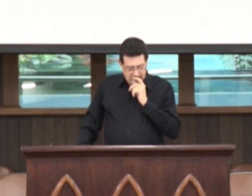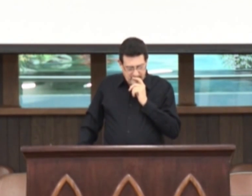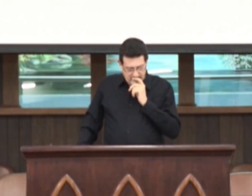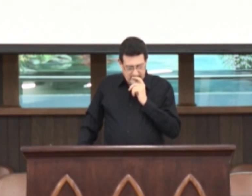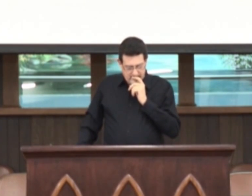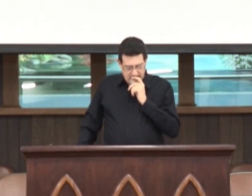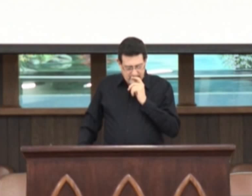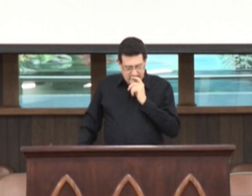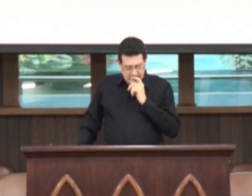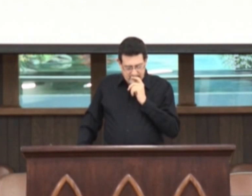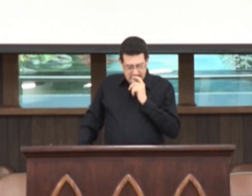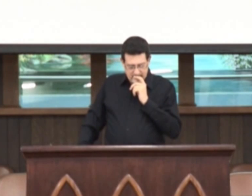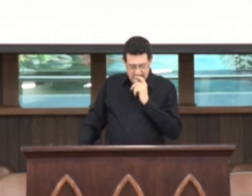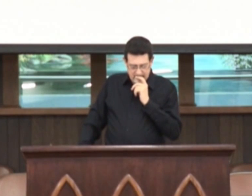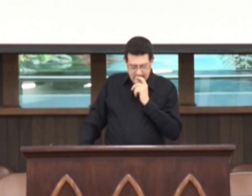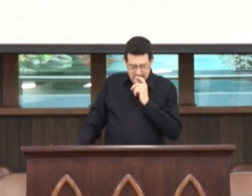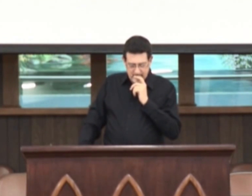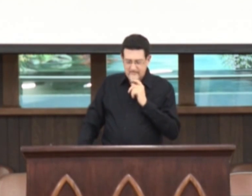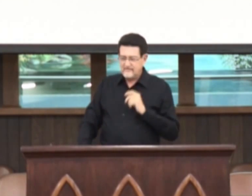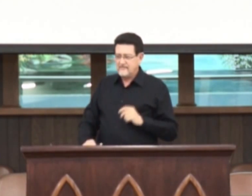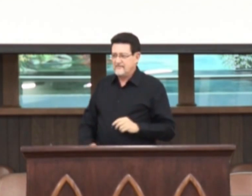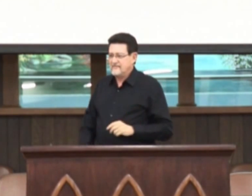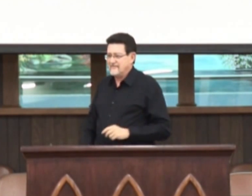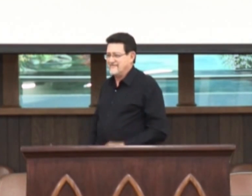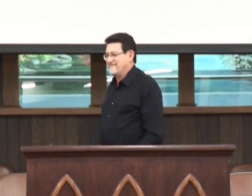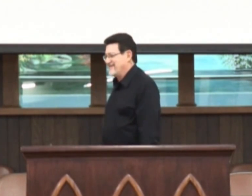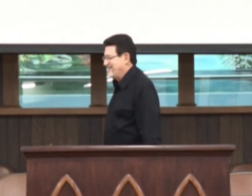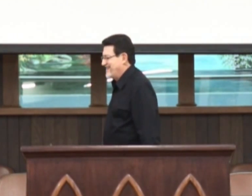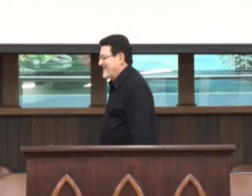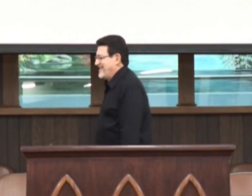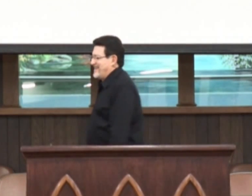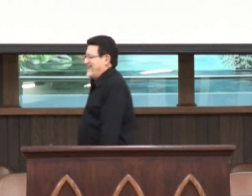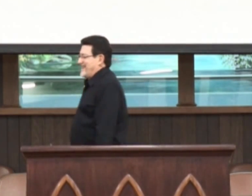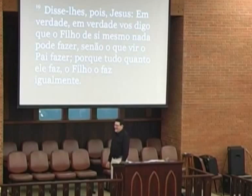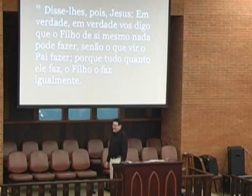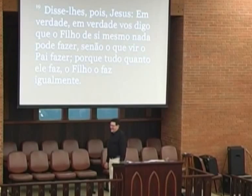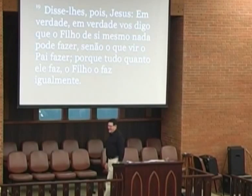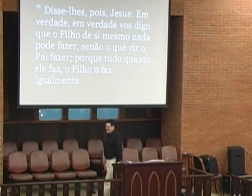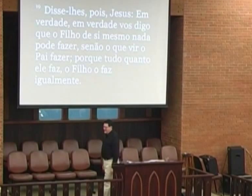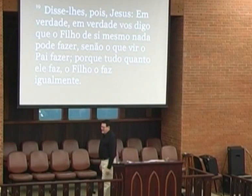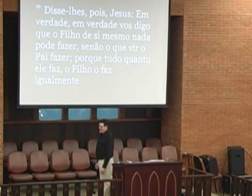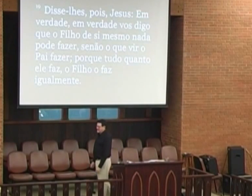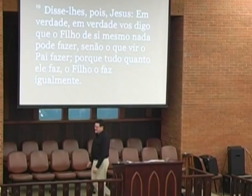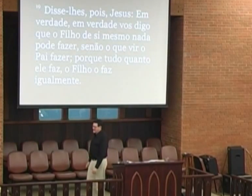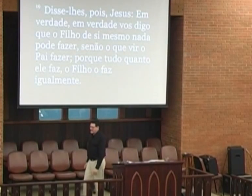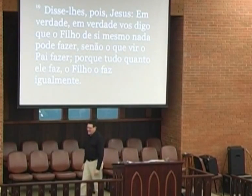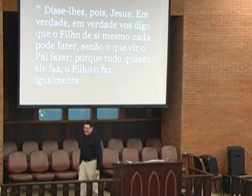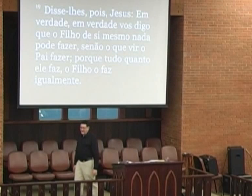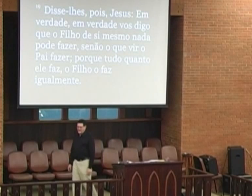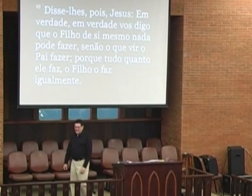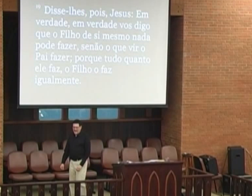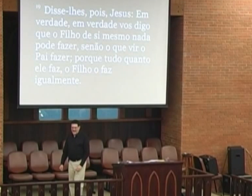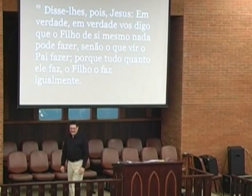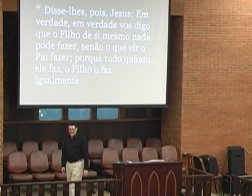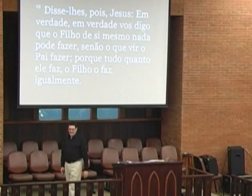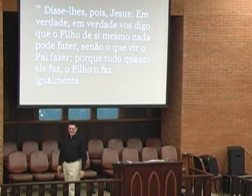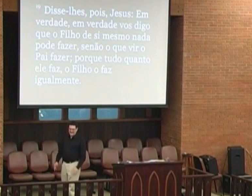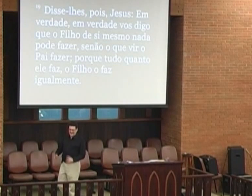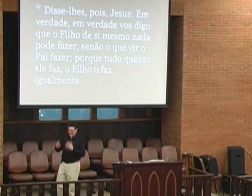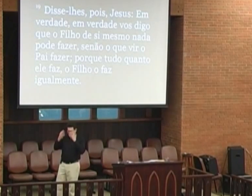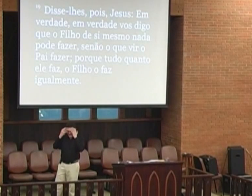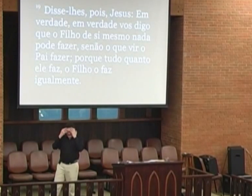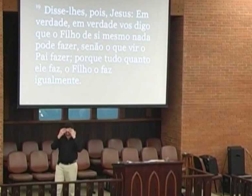este fizer, o Filho também semelhantemente o faz. Eu gosto muito do Brennan, porque o Brennan